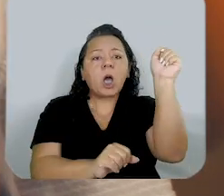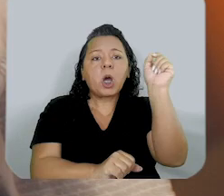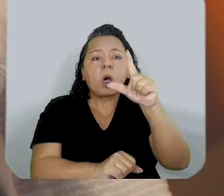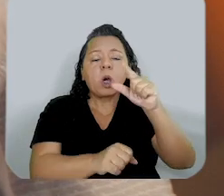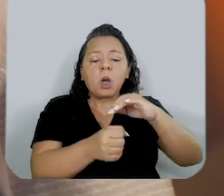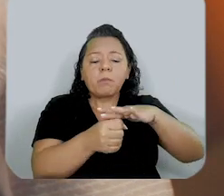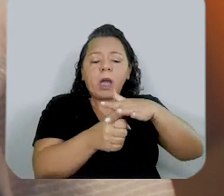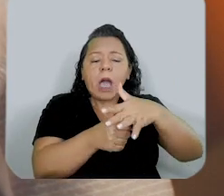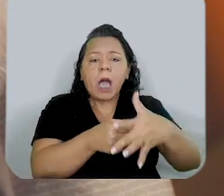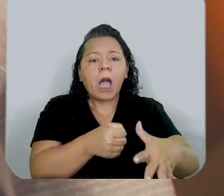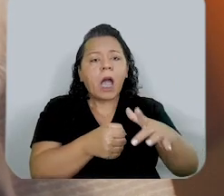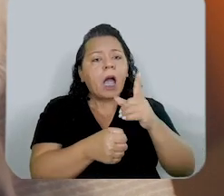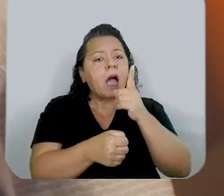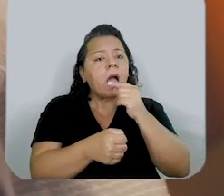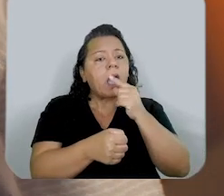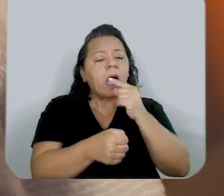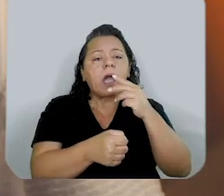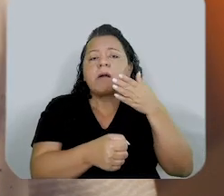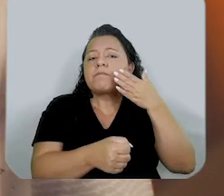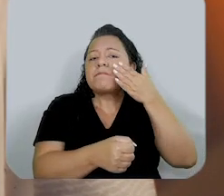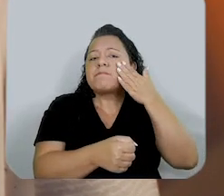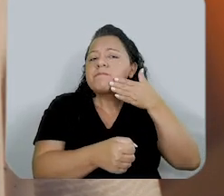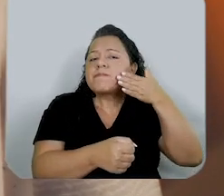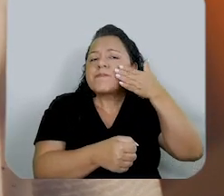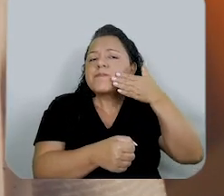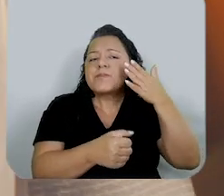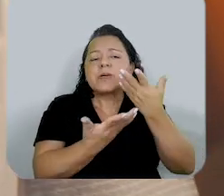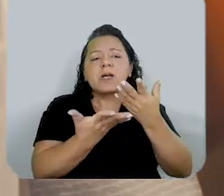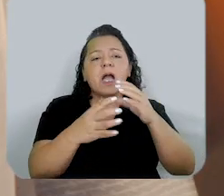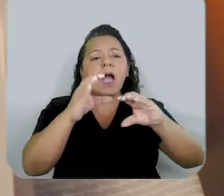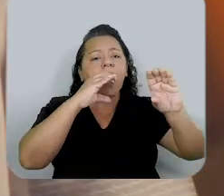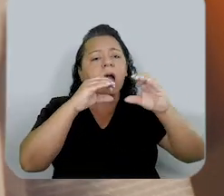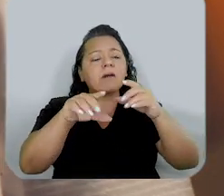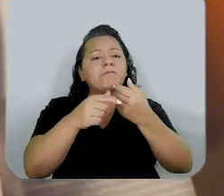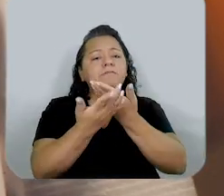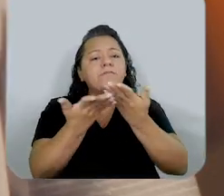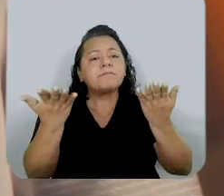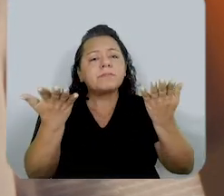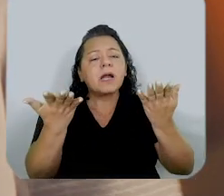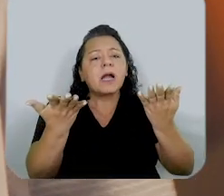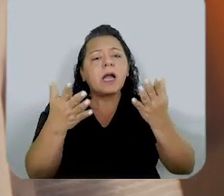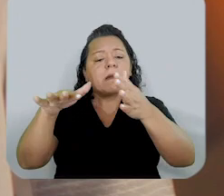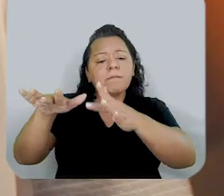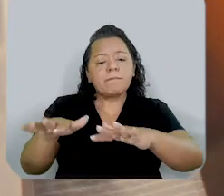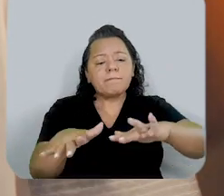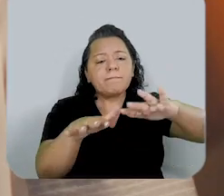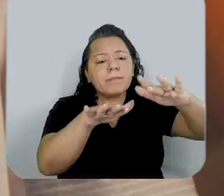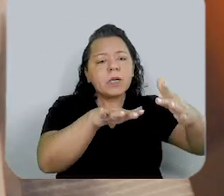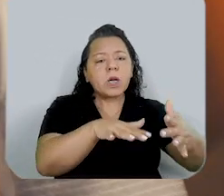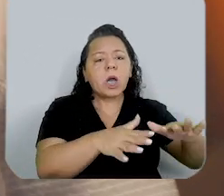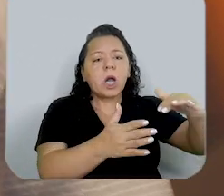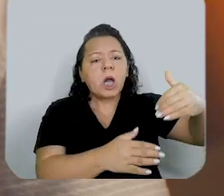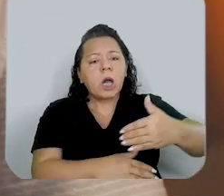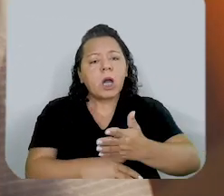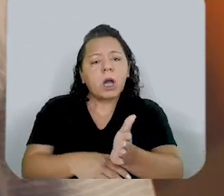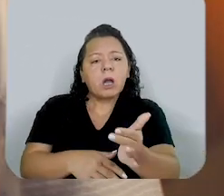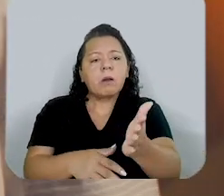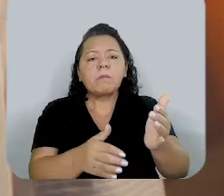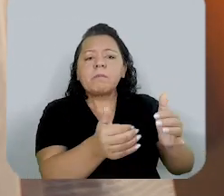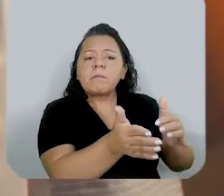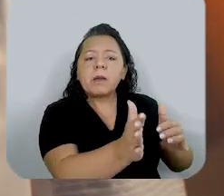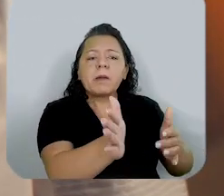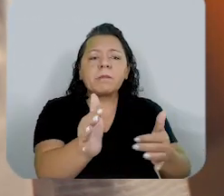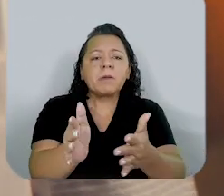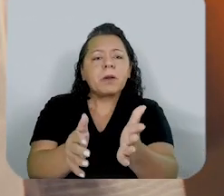água do copo de água, da água de cântaro, dos peixes de água, da brisa na água.